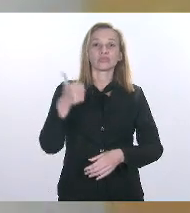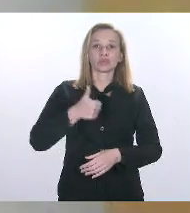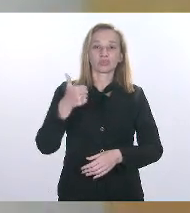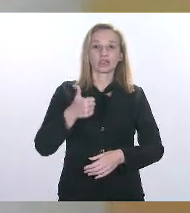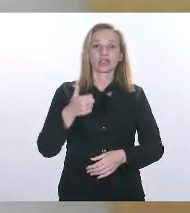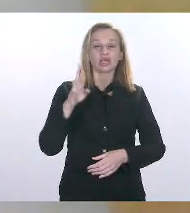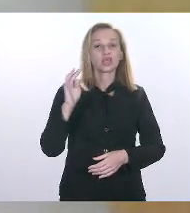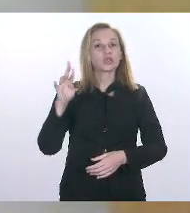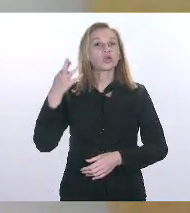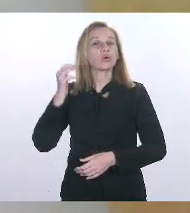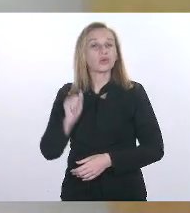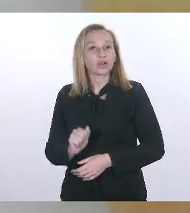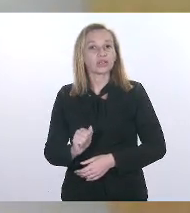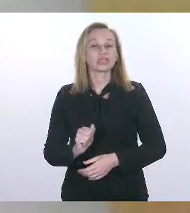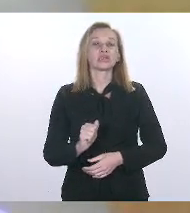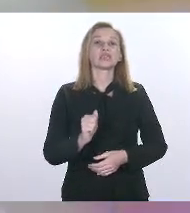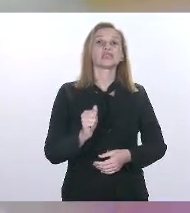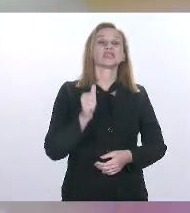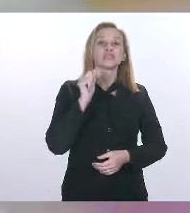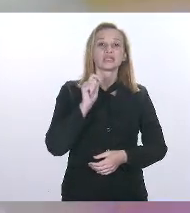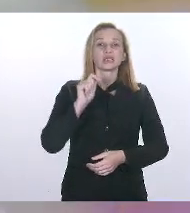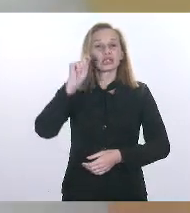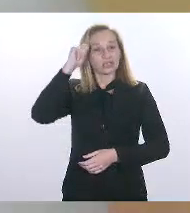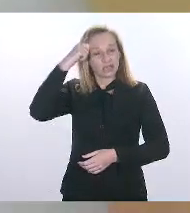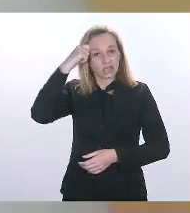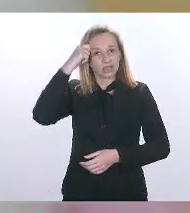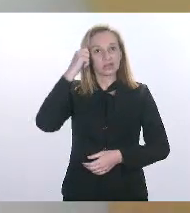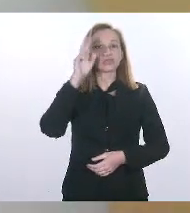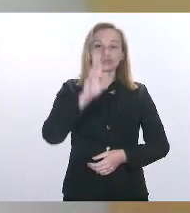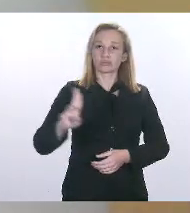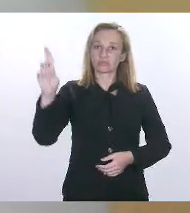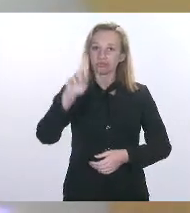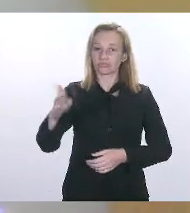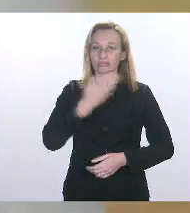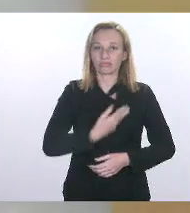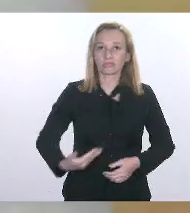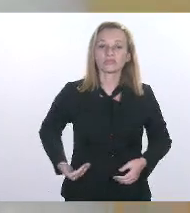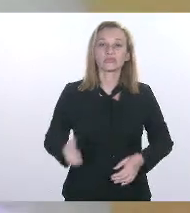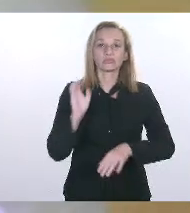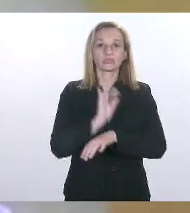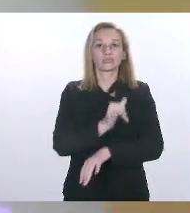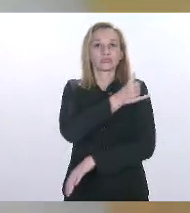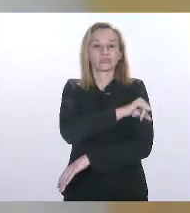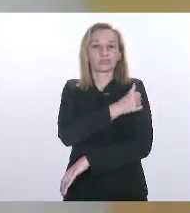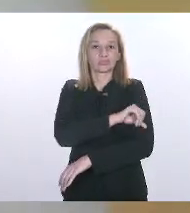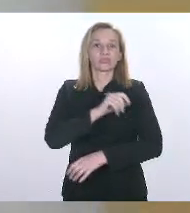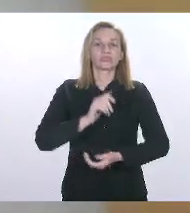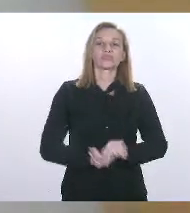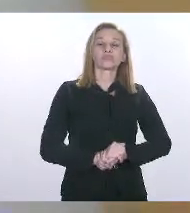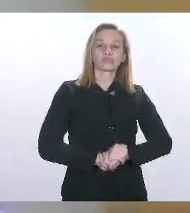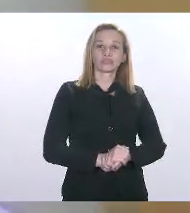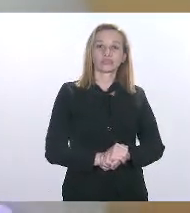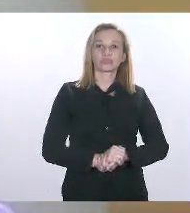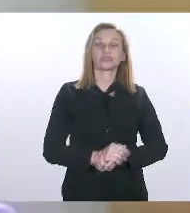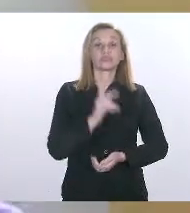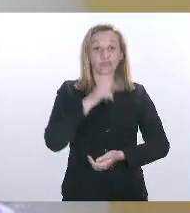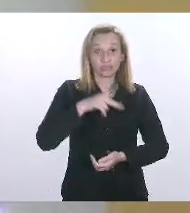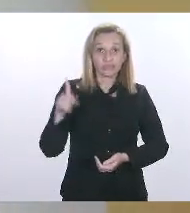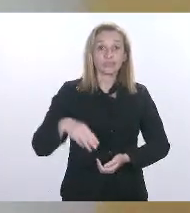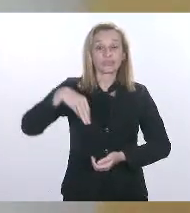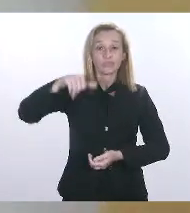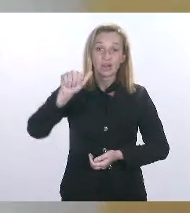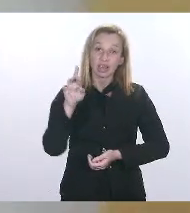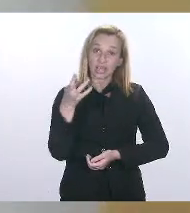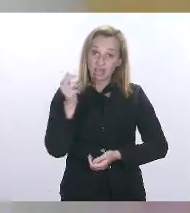reitora negra de universidade pública no Rio de Janeiro, a professora Luanda Moraes, que vai suceder a professora Maria